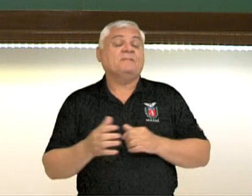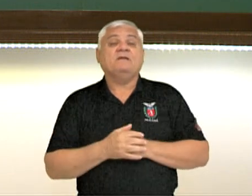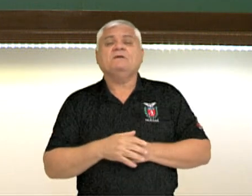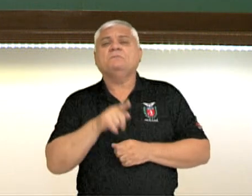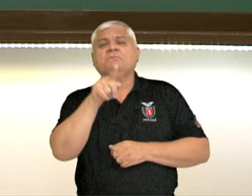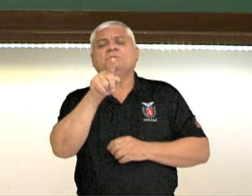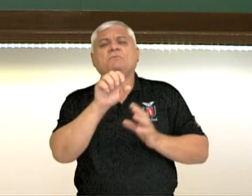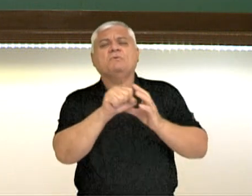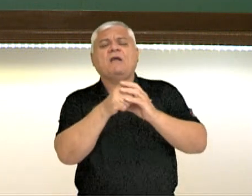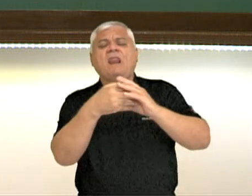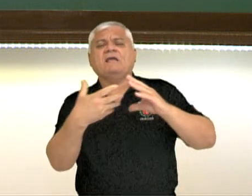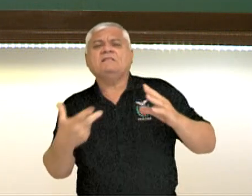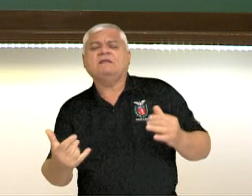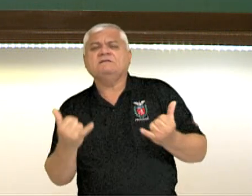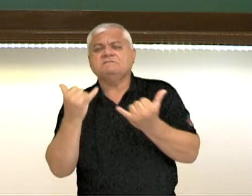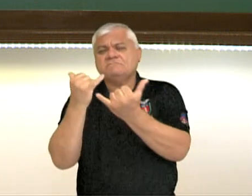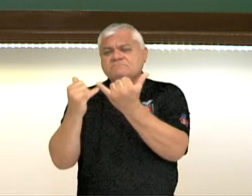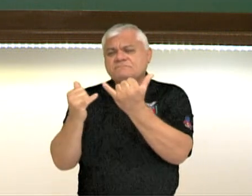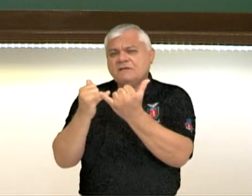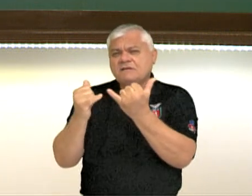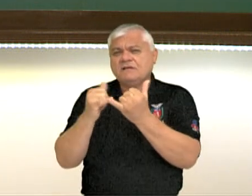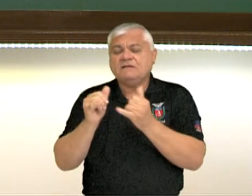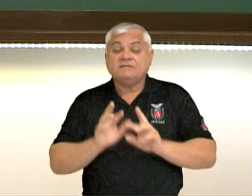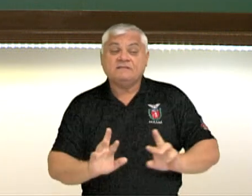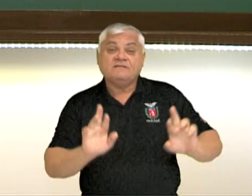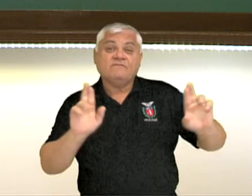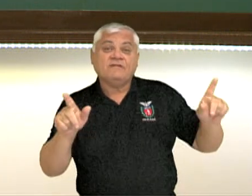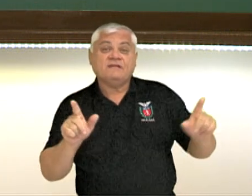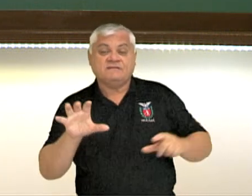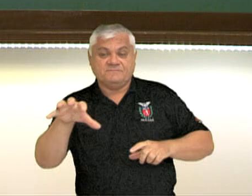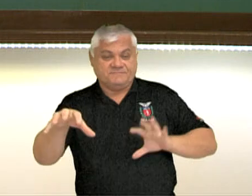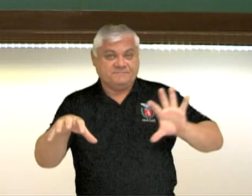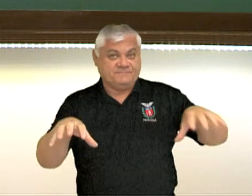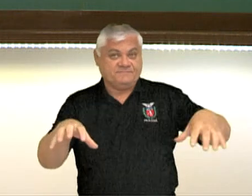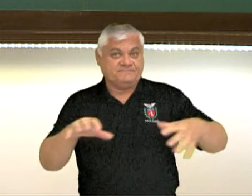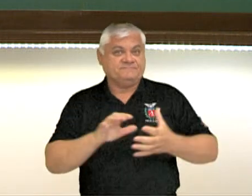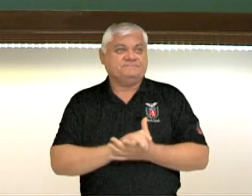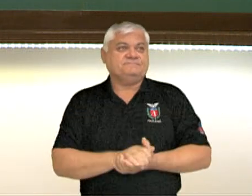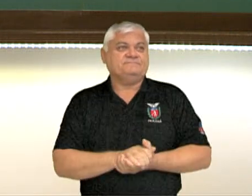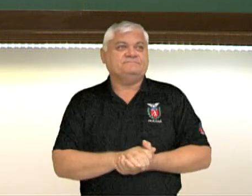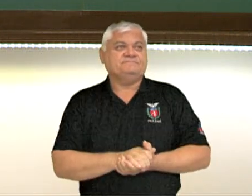as características e semelhanças entre algas e plantas?